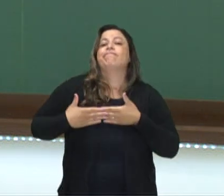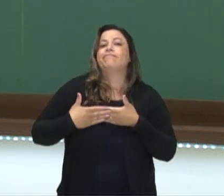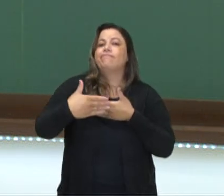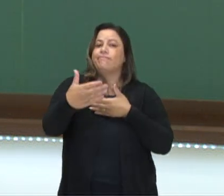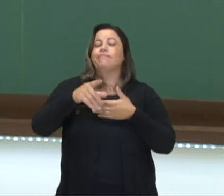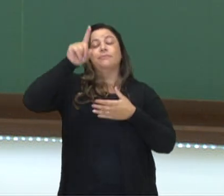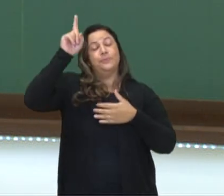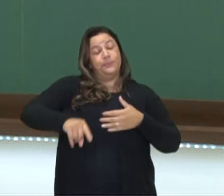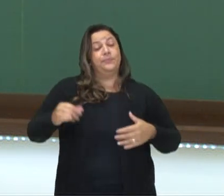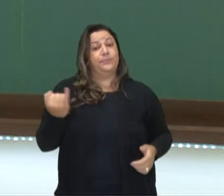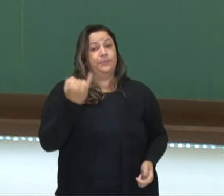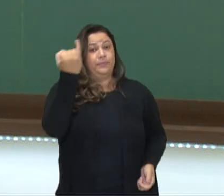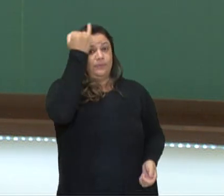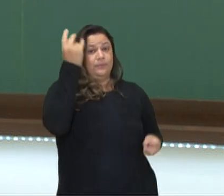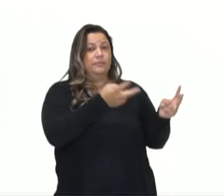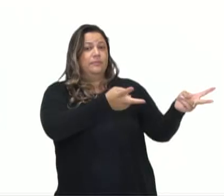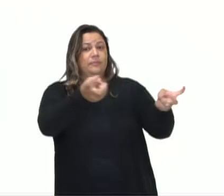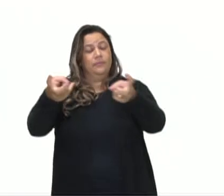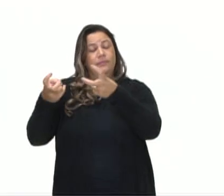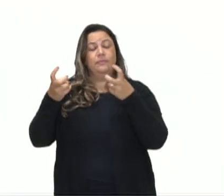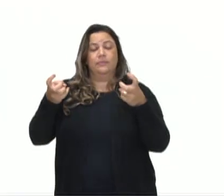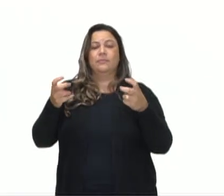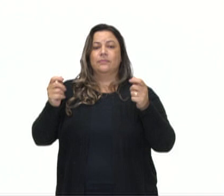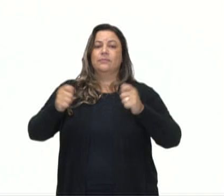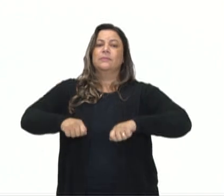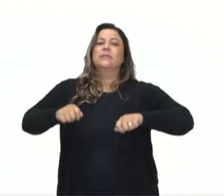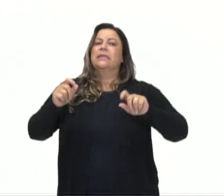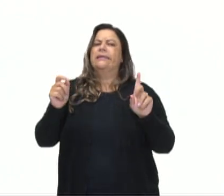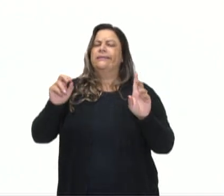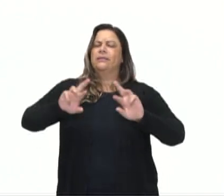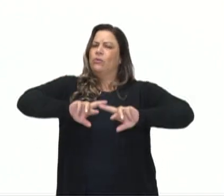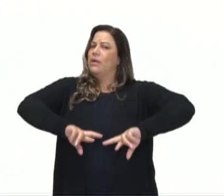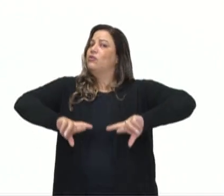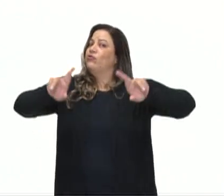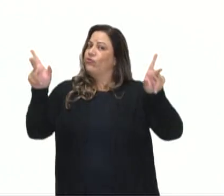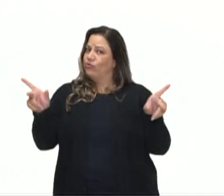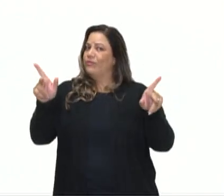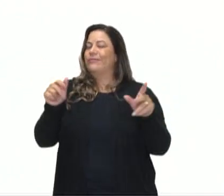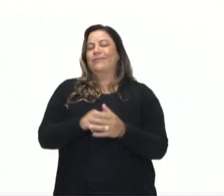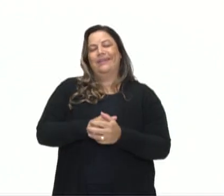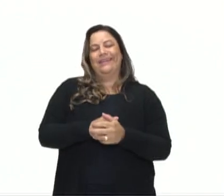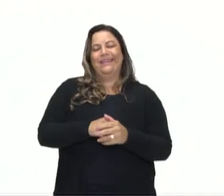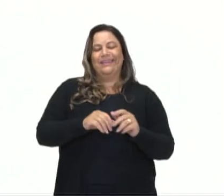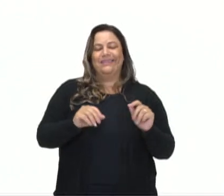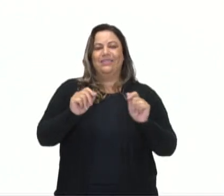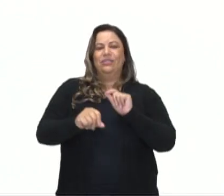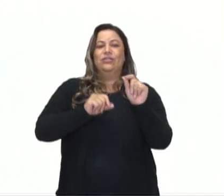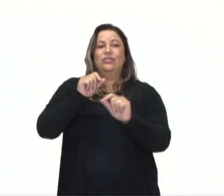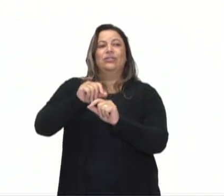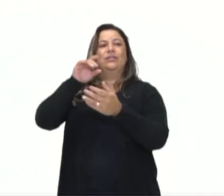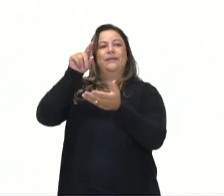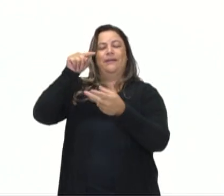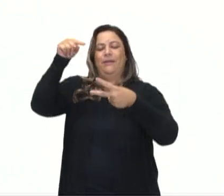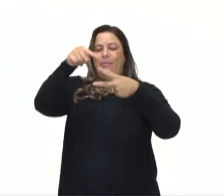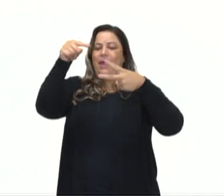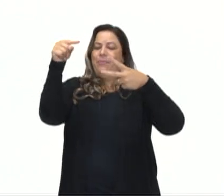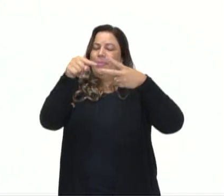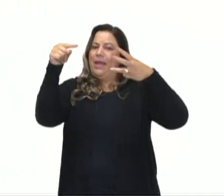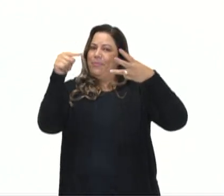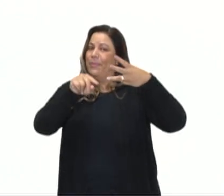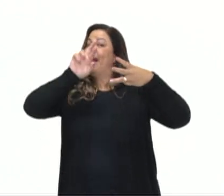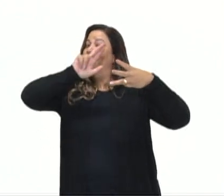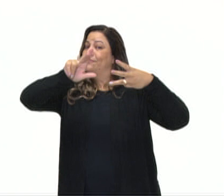disso é importante percebermos que fenômenos climáticos são diferentes de fatores climáticos, que são diferentes de